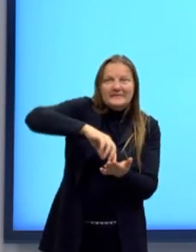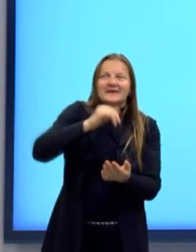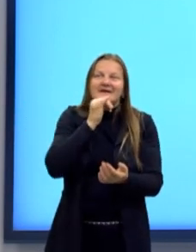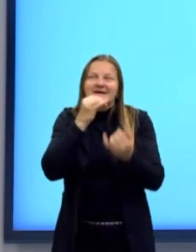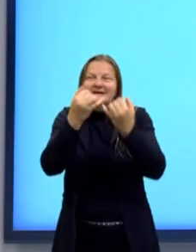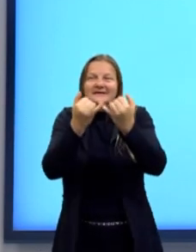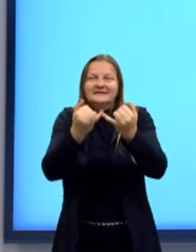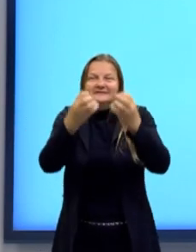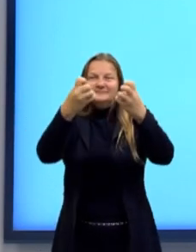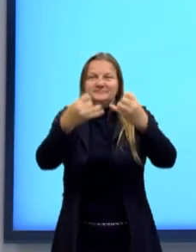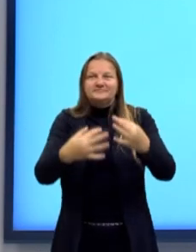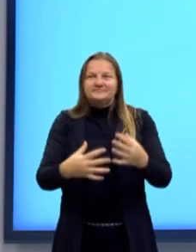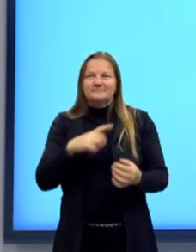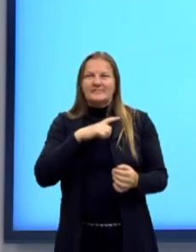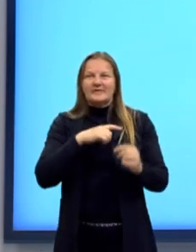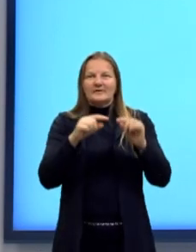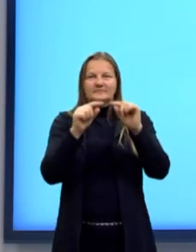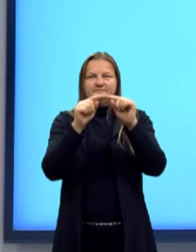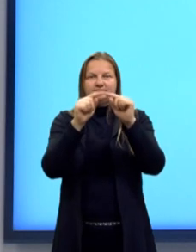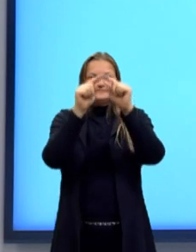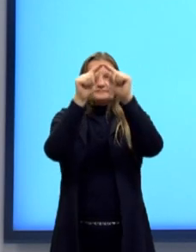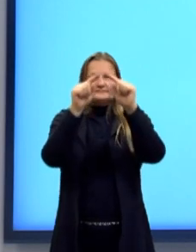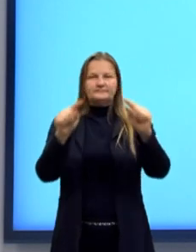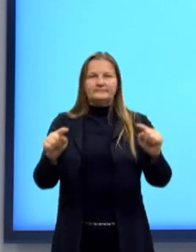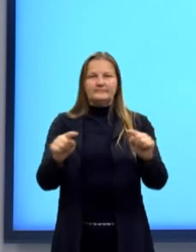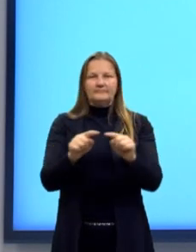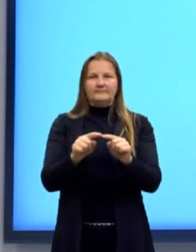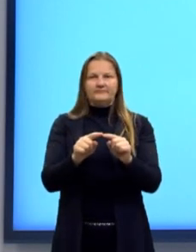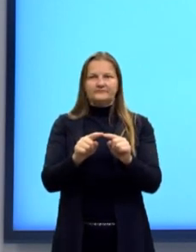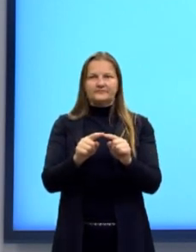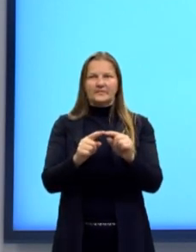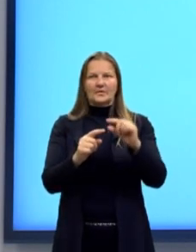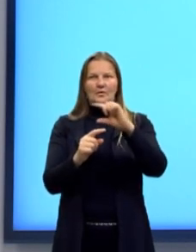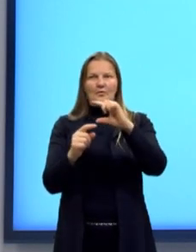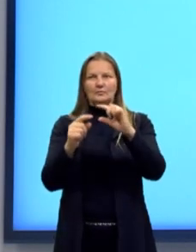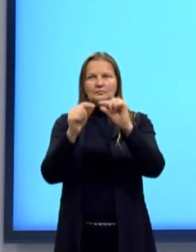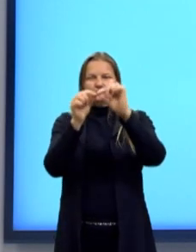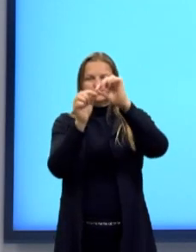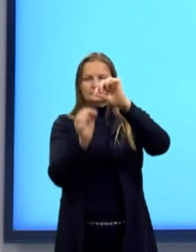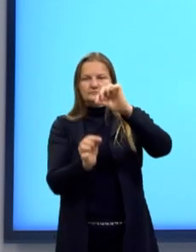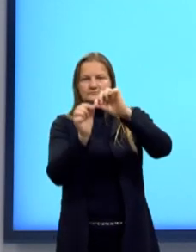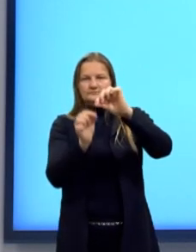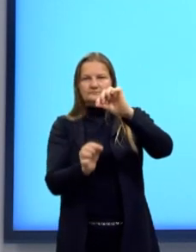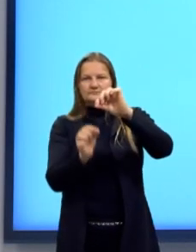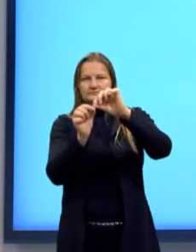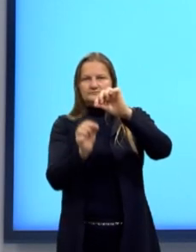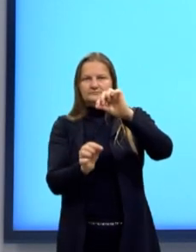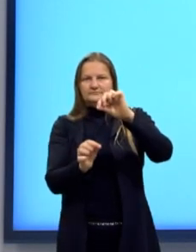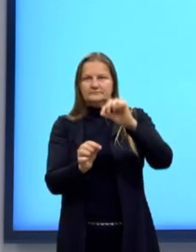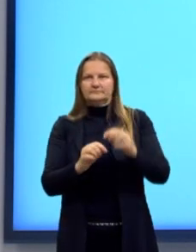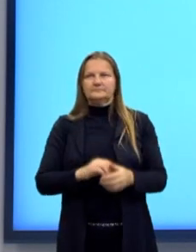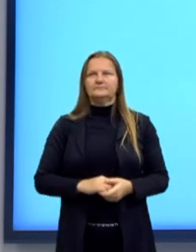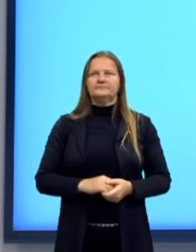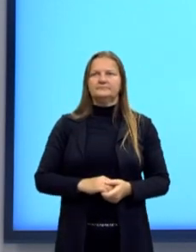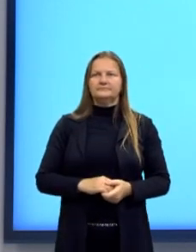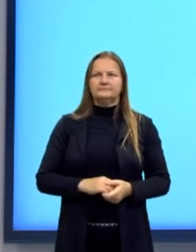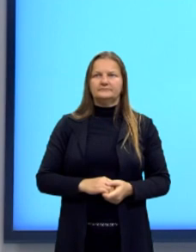o primeiro nós temos um triângulo qualquer e um dos seus lados fica sobre o eixo de rotação